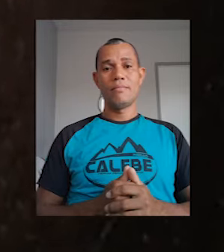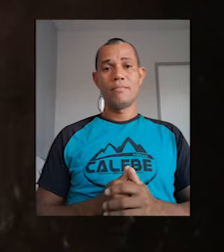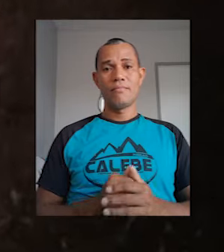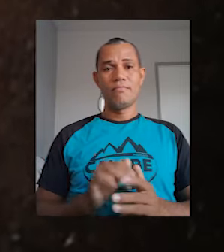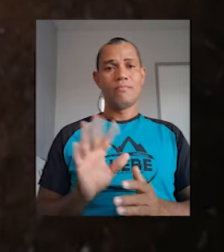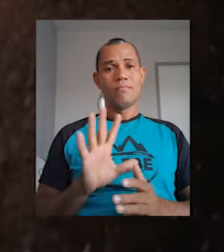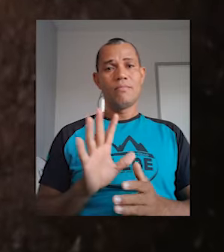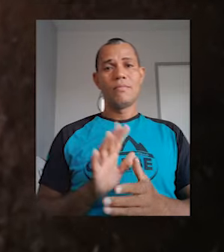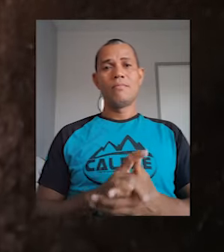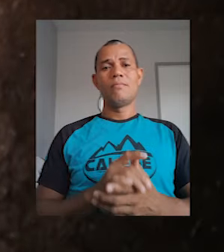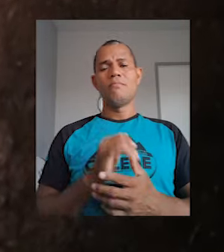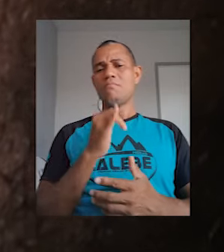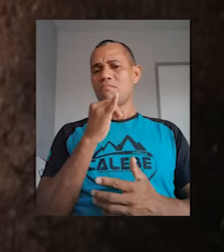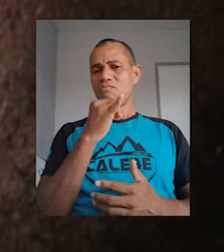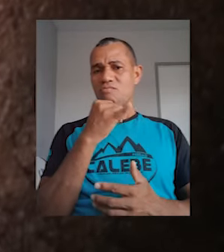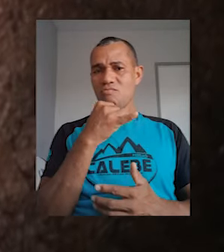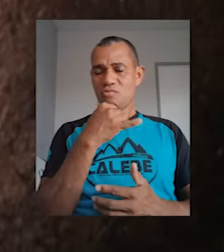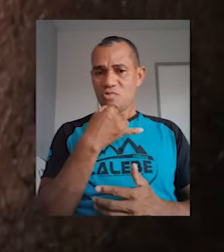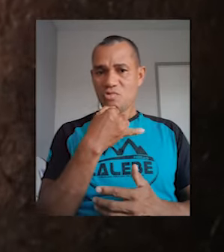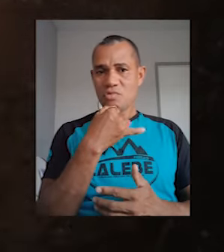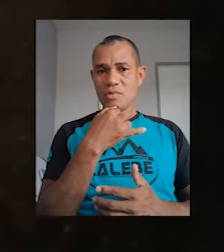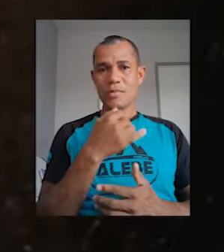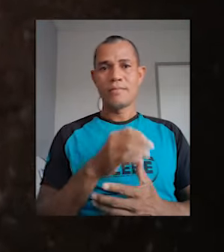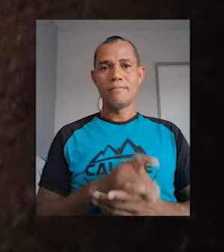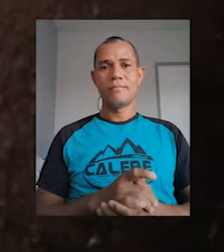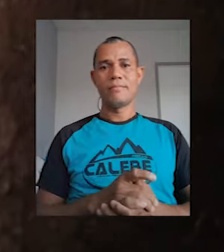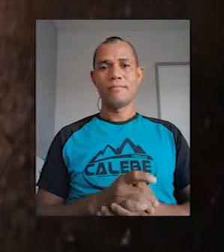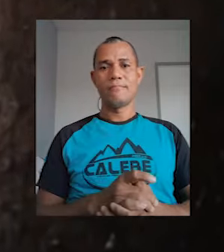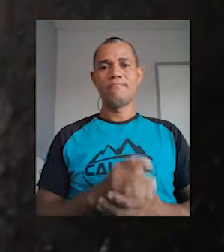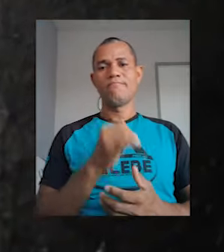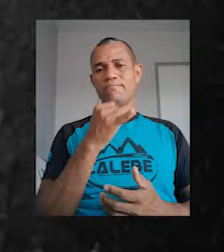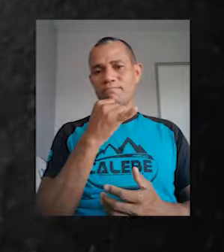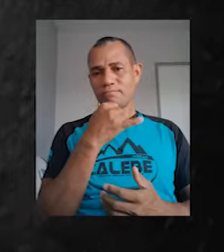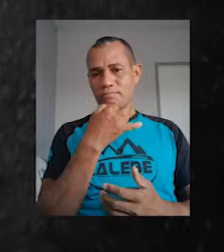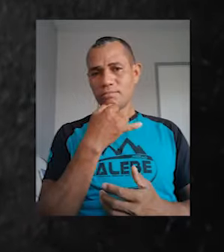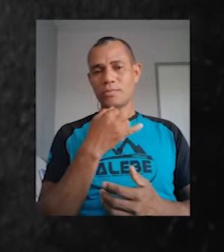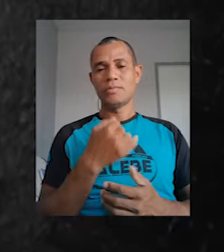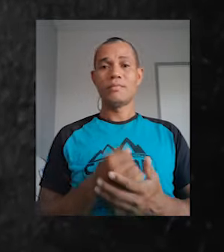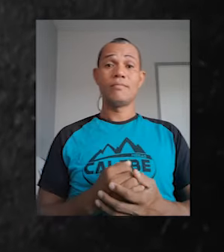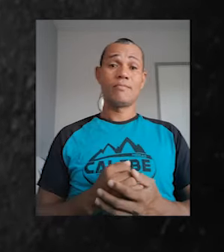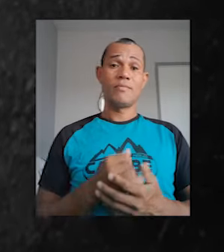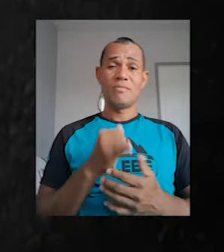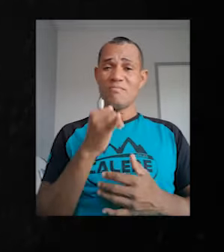Todo dia eu tenho que lutar contra isso. Todo dia.